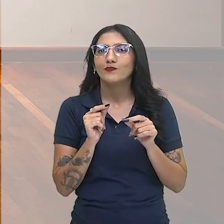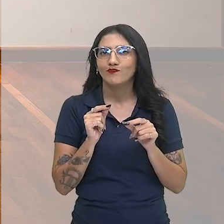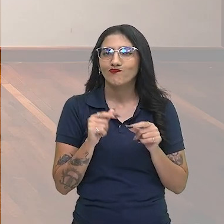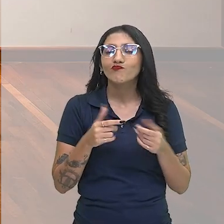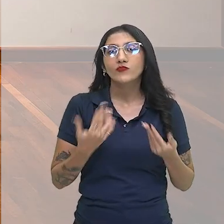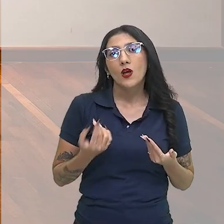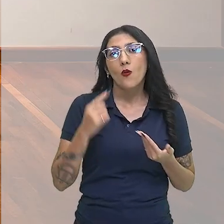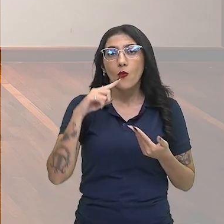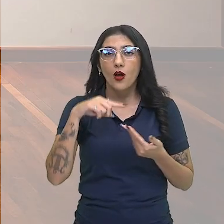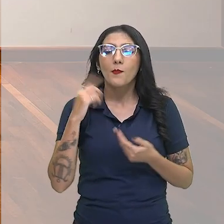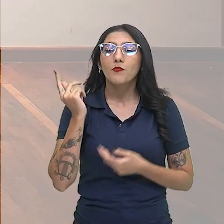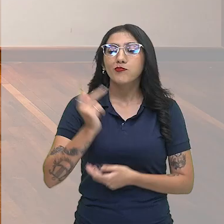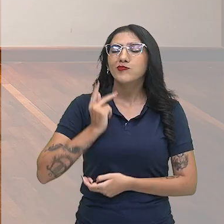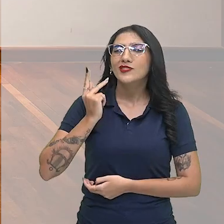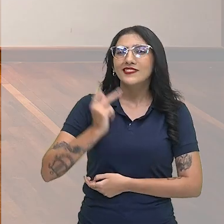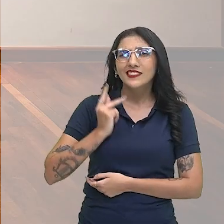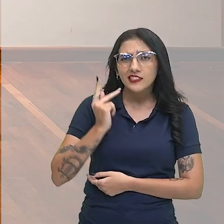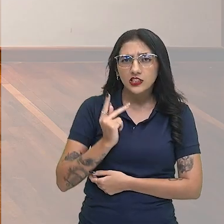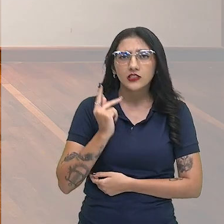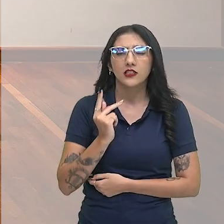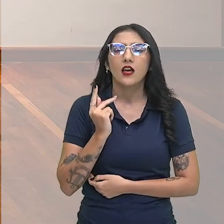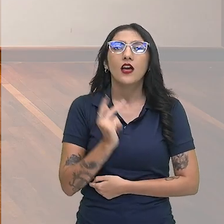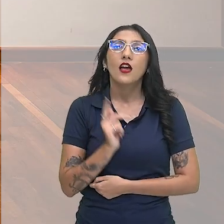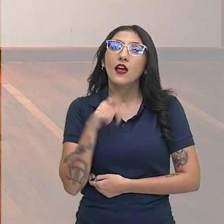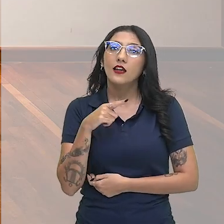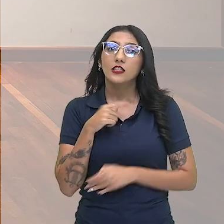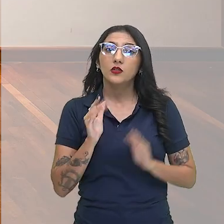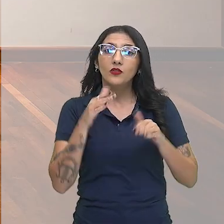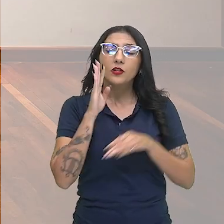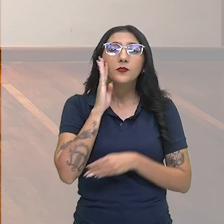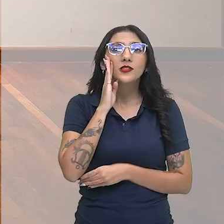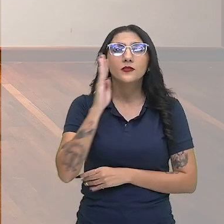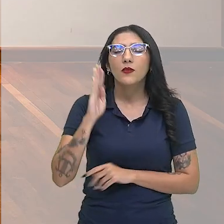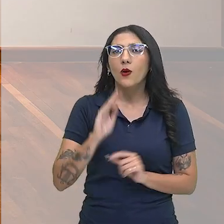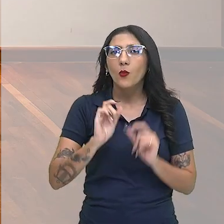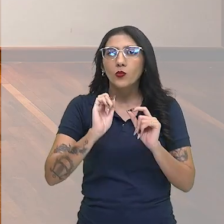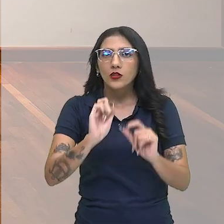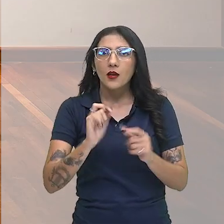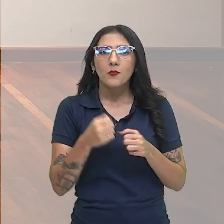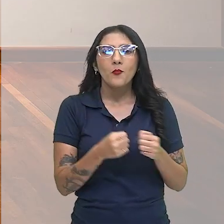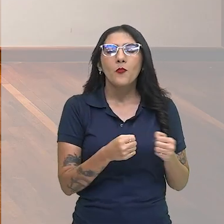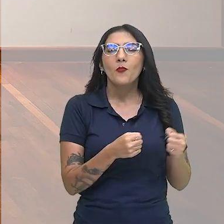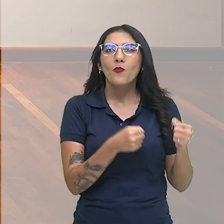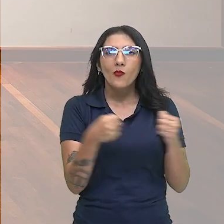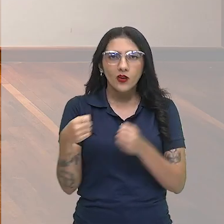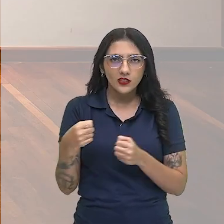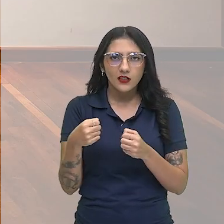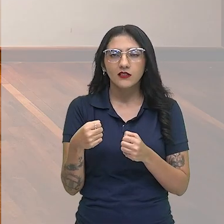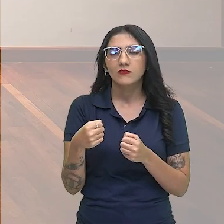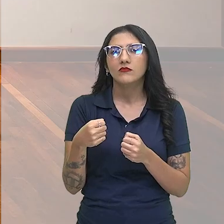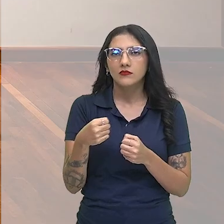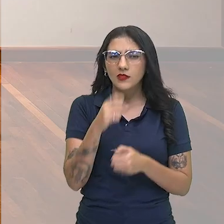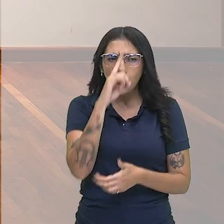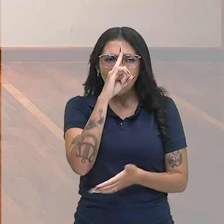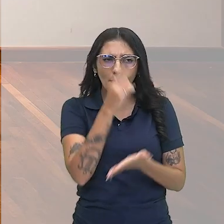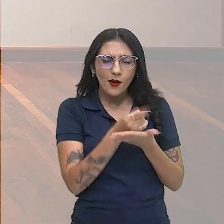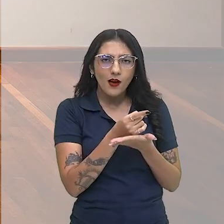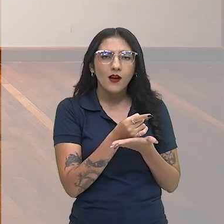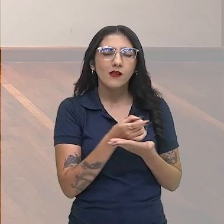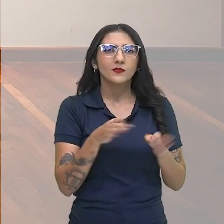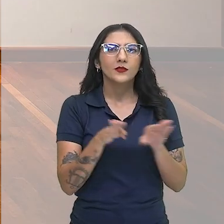ciência política ela tem como campo específico de estudo a questão do poder, né? E o